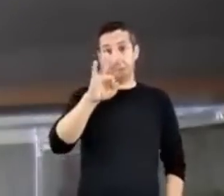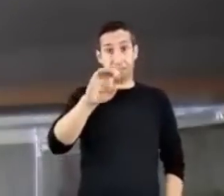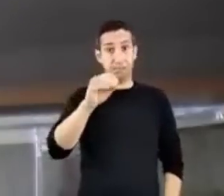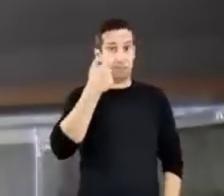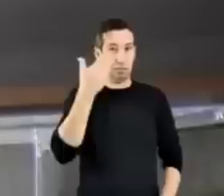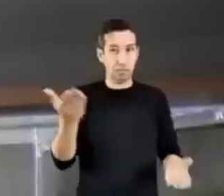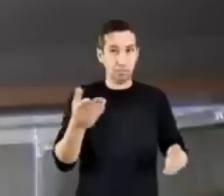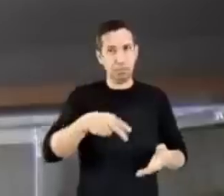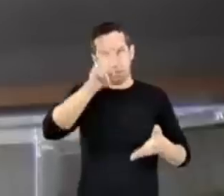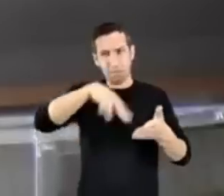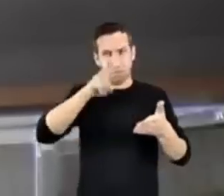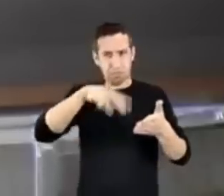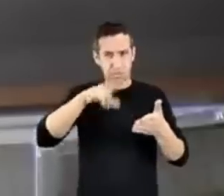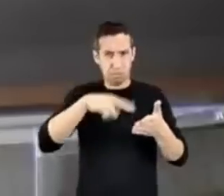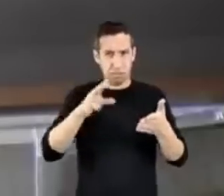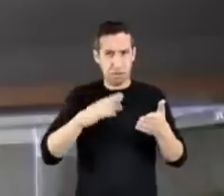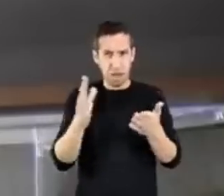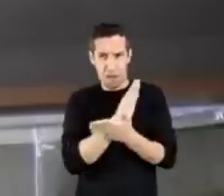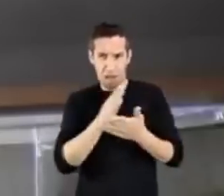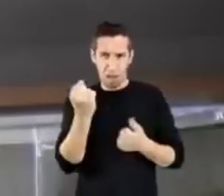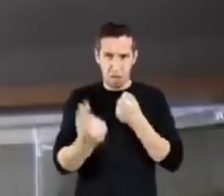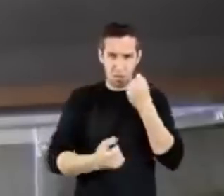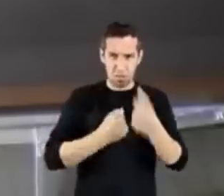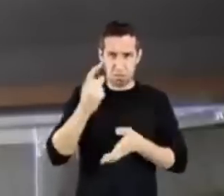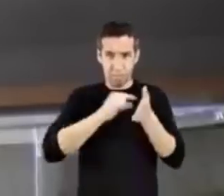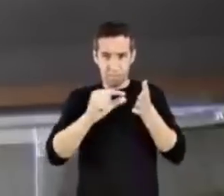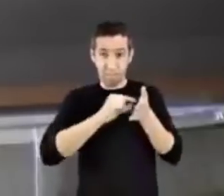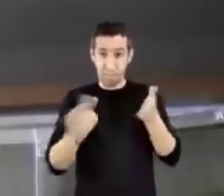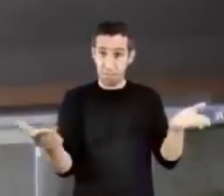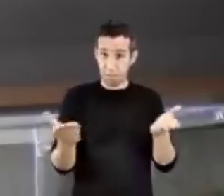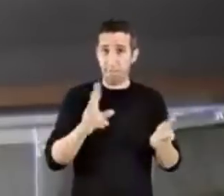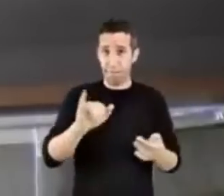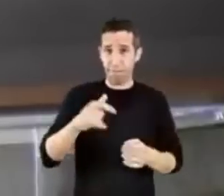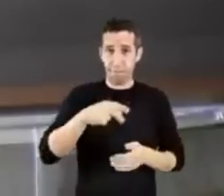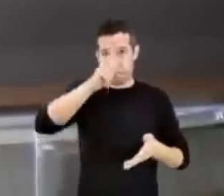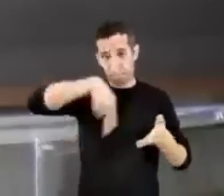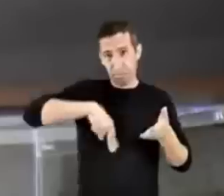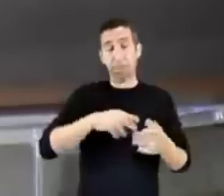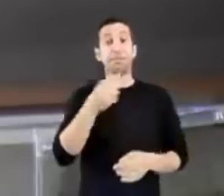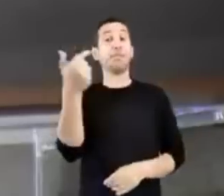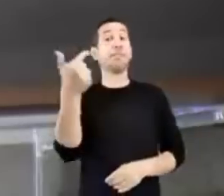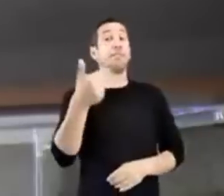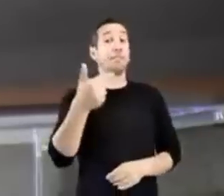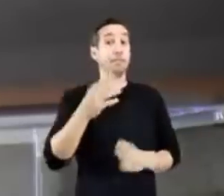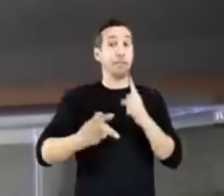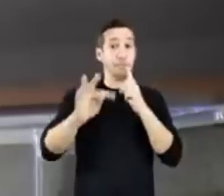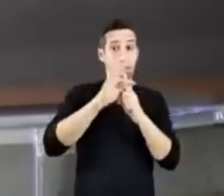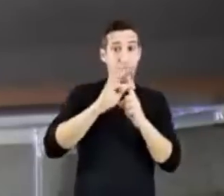o importantes para essa meditação a segunda Timóteo Capítulo 3